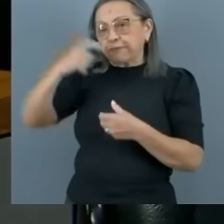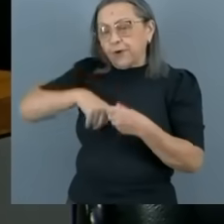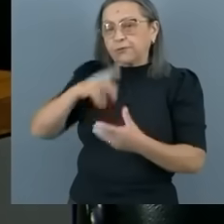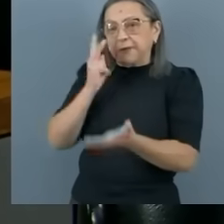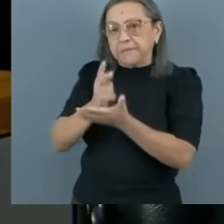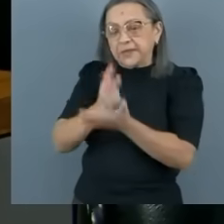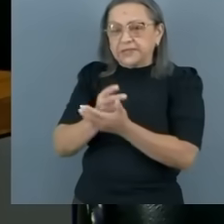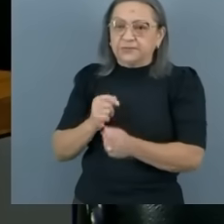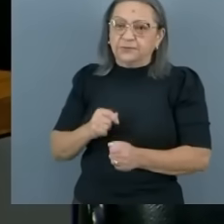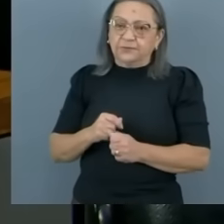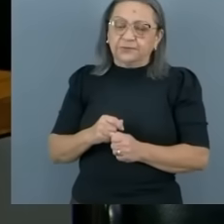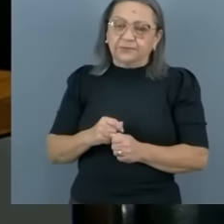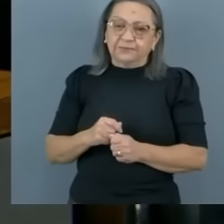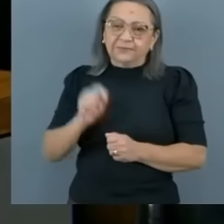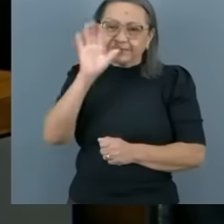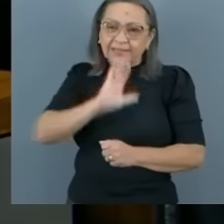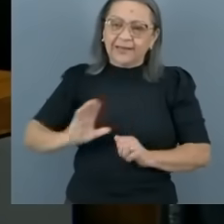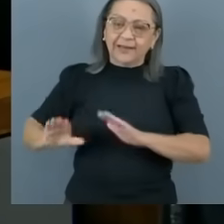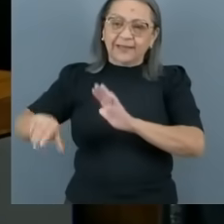De lá para cá, senhor presidente,